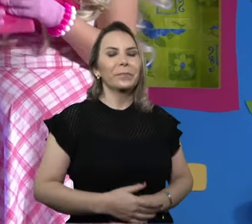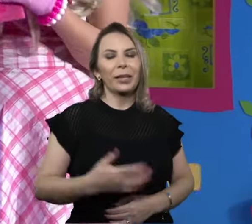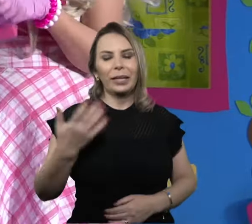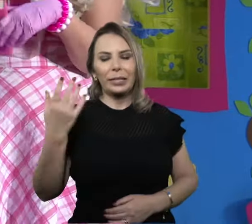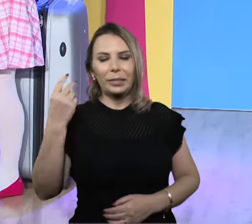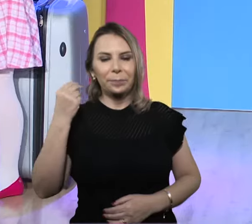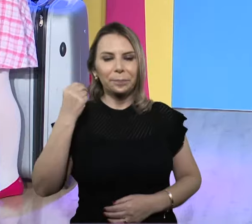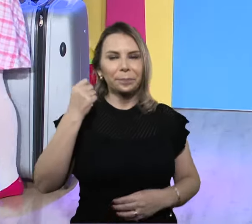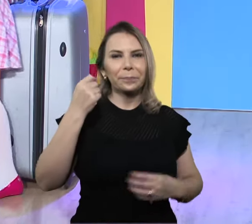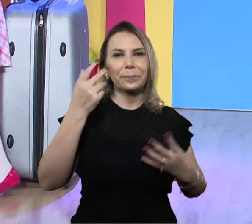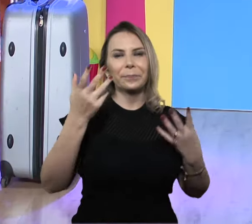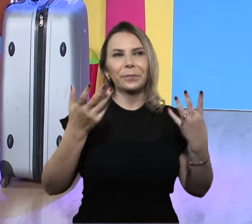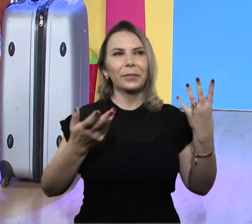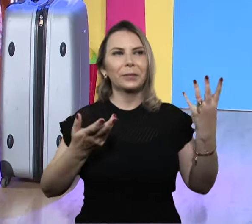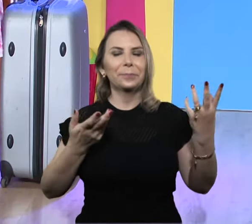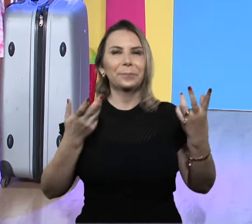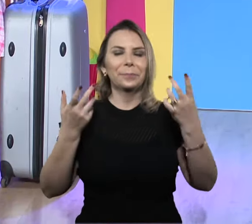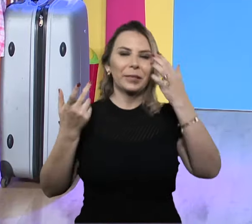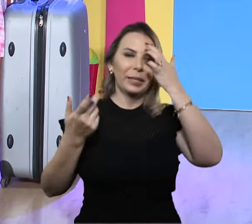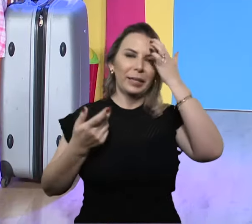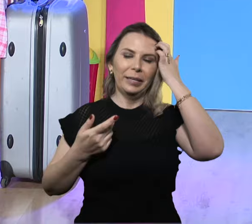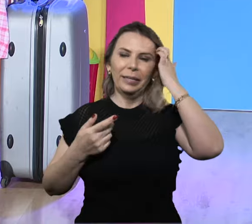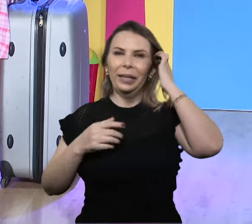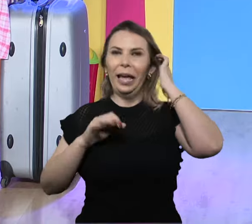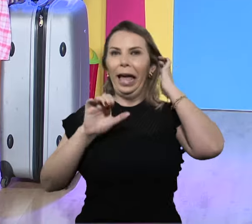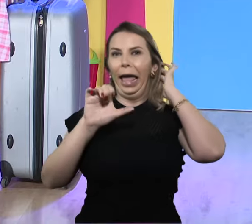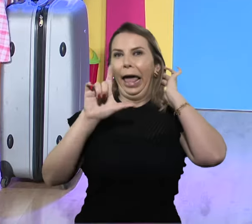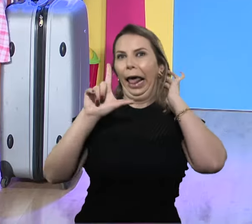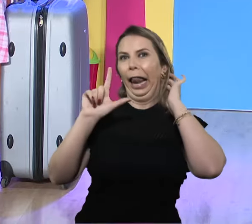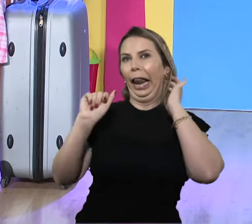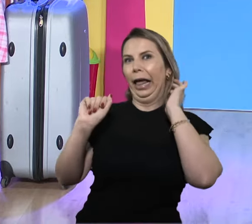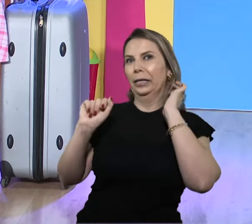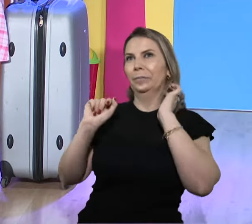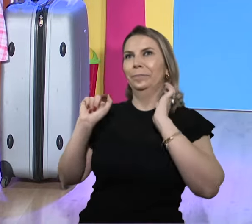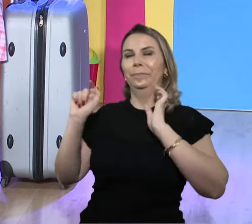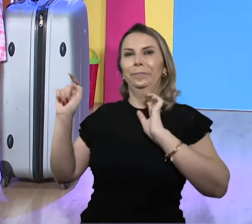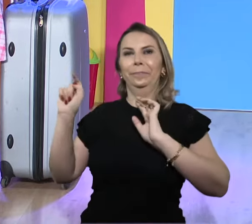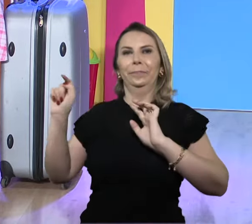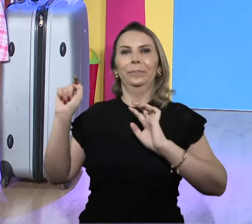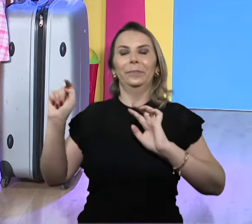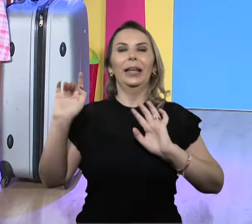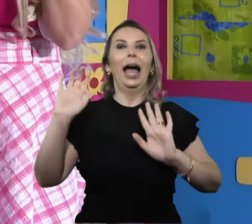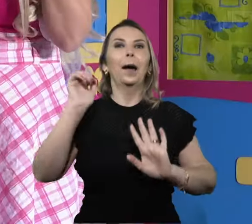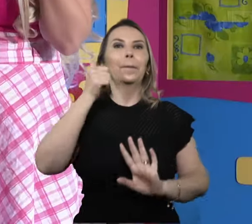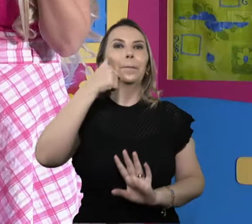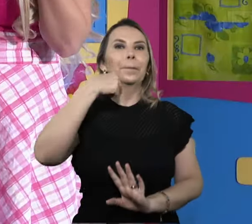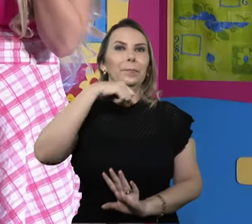É que ela...